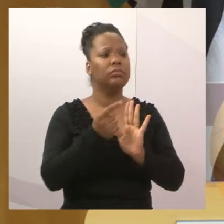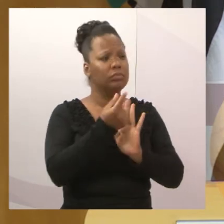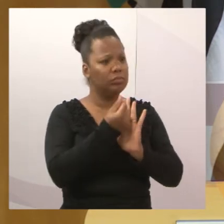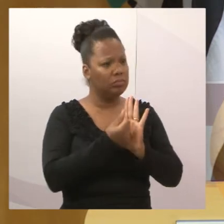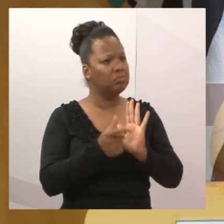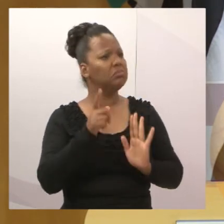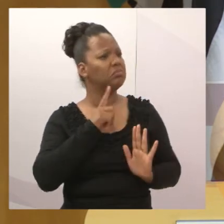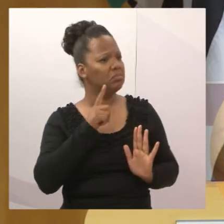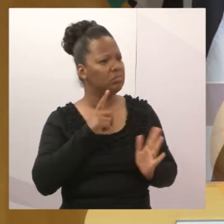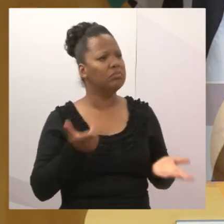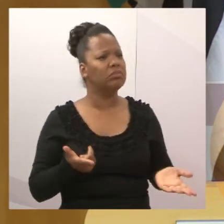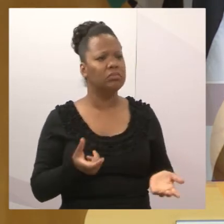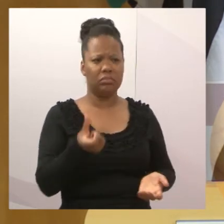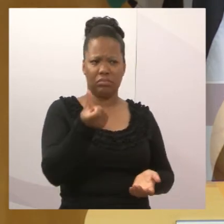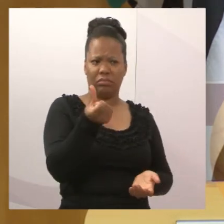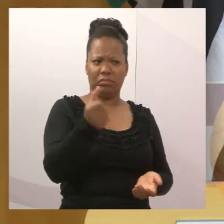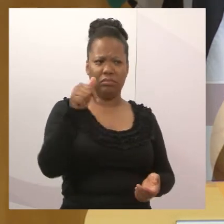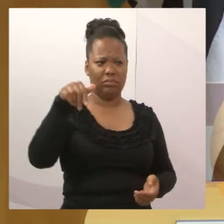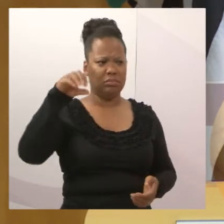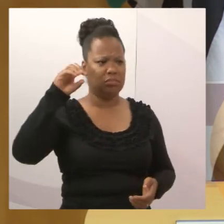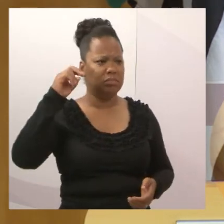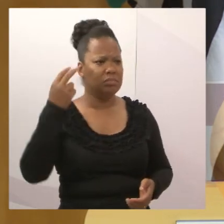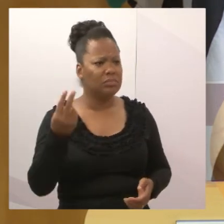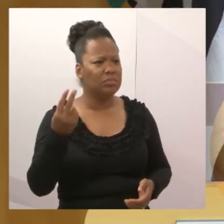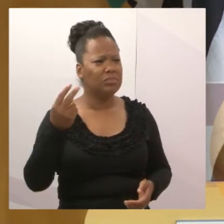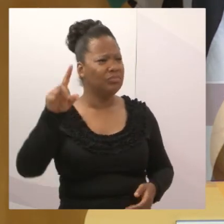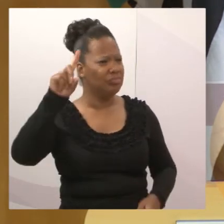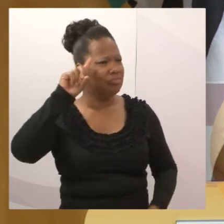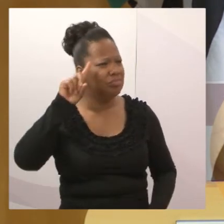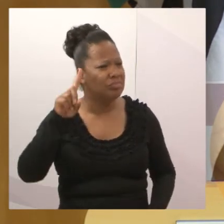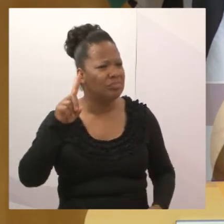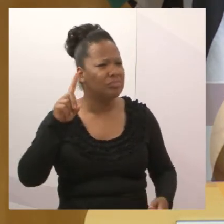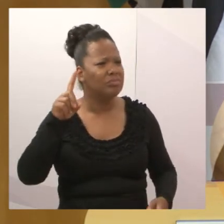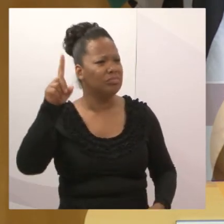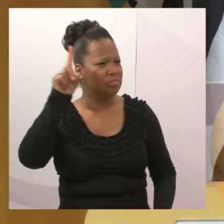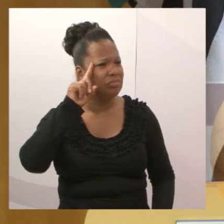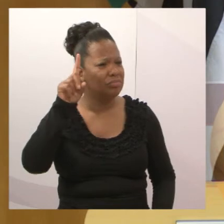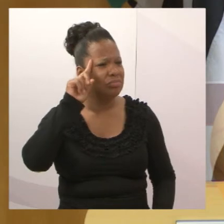tem. 672 mil reais por dia.